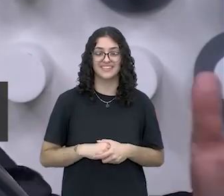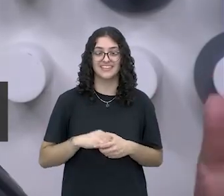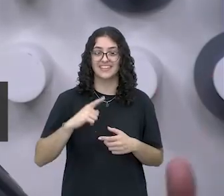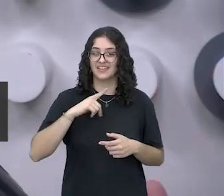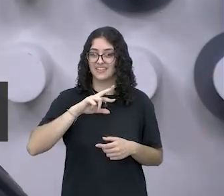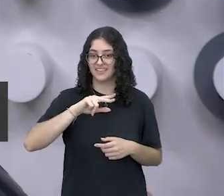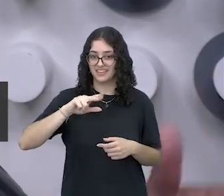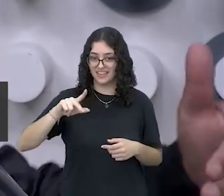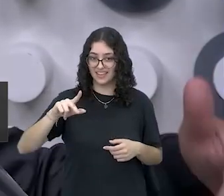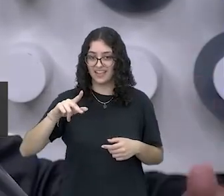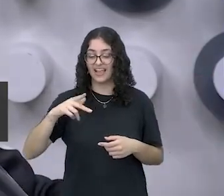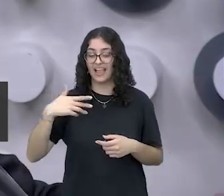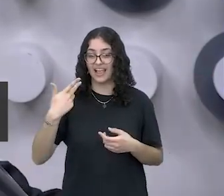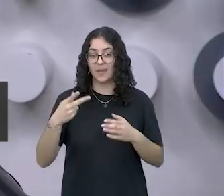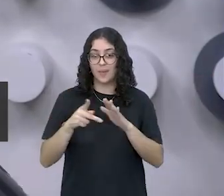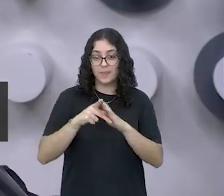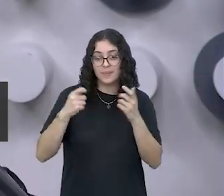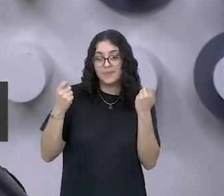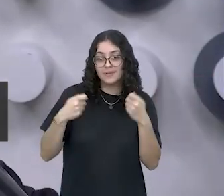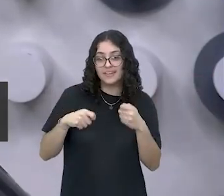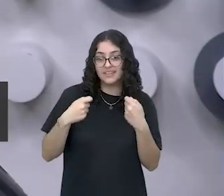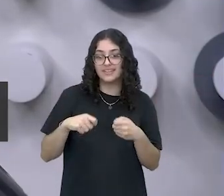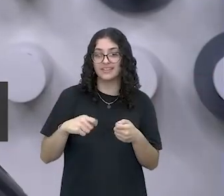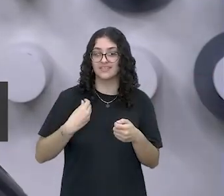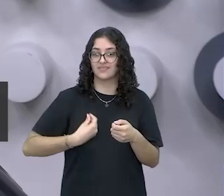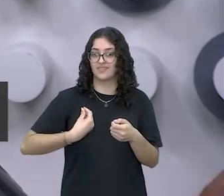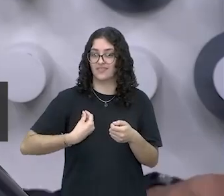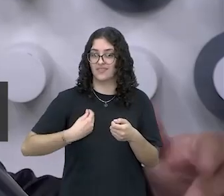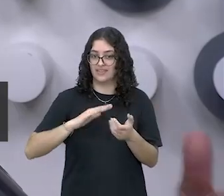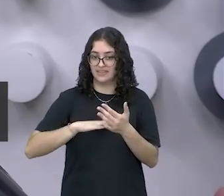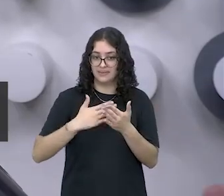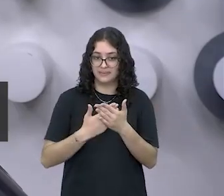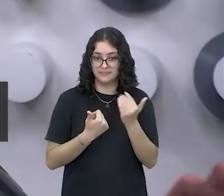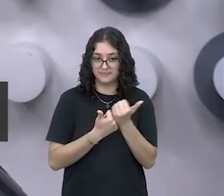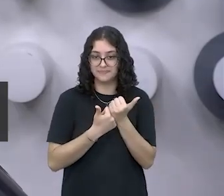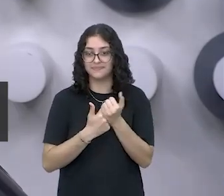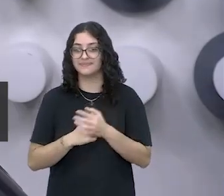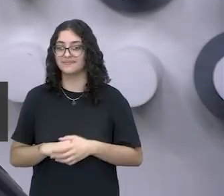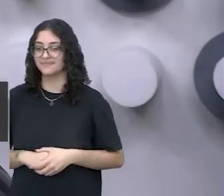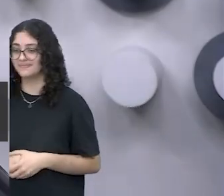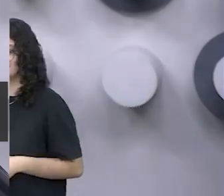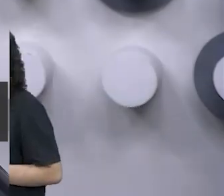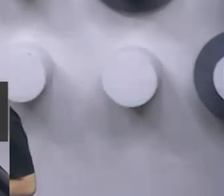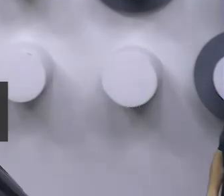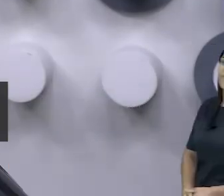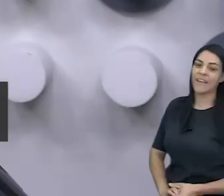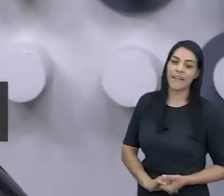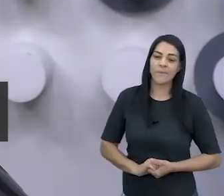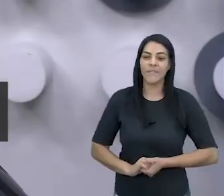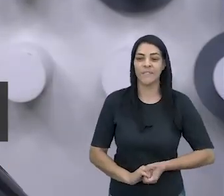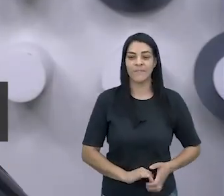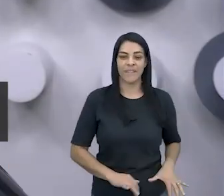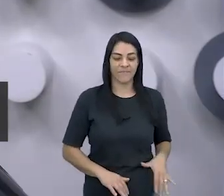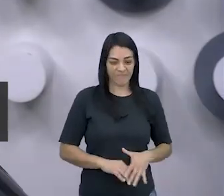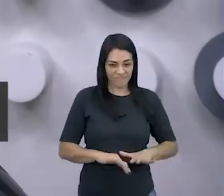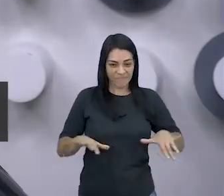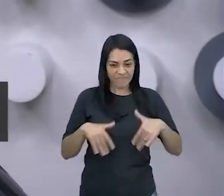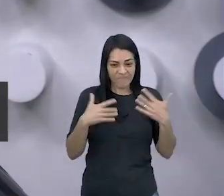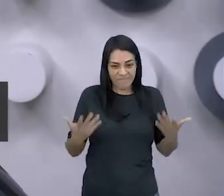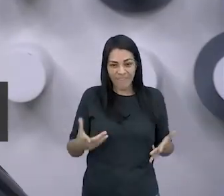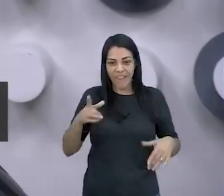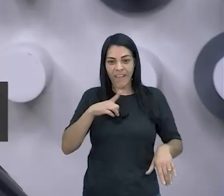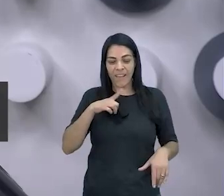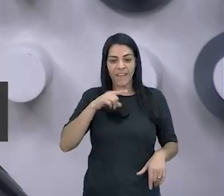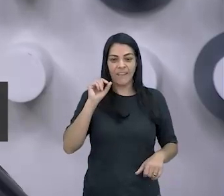algumas coisas que são necessárias para o dia a dia. Isso é consumo, não é? Ok. O que é consumismo? É aquele controle de